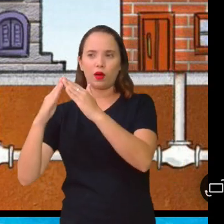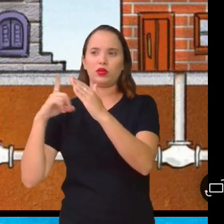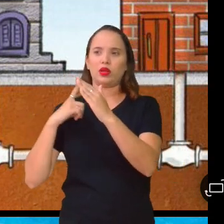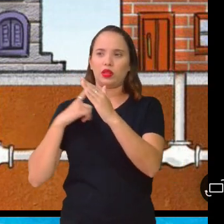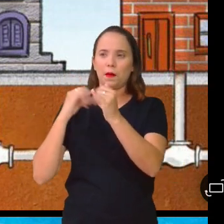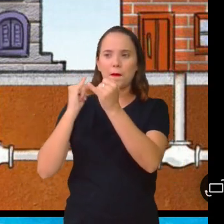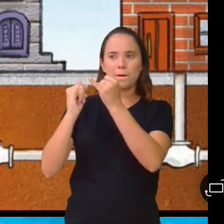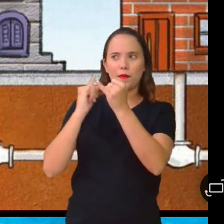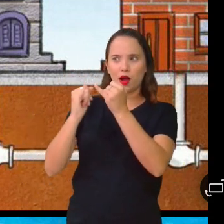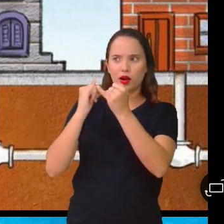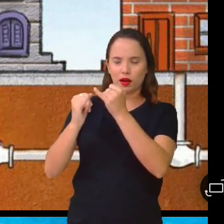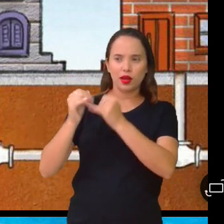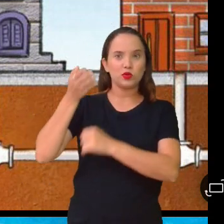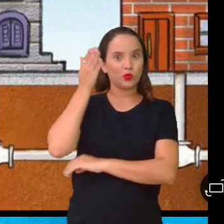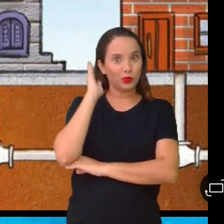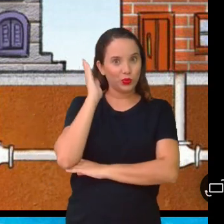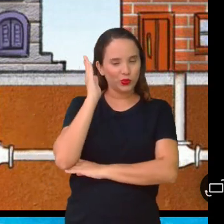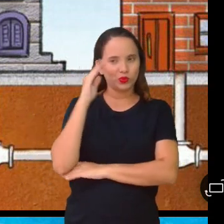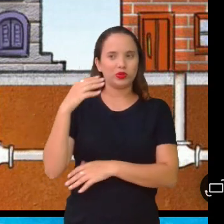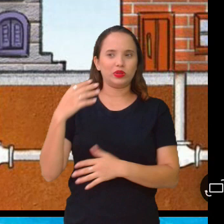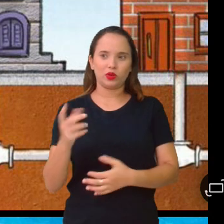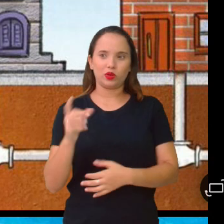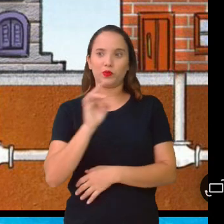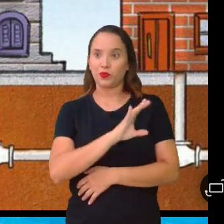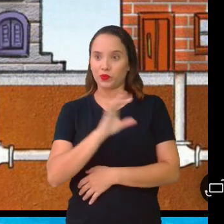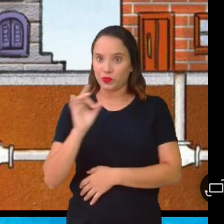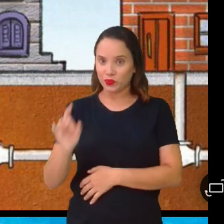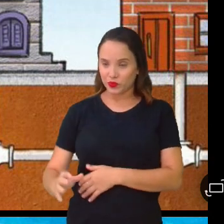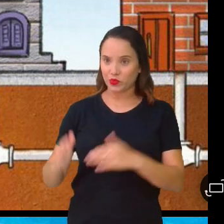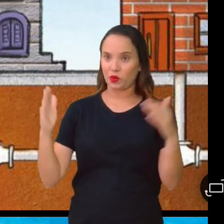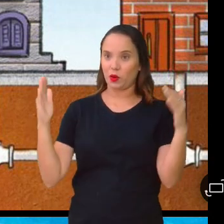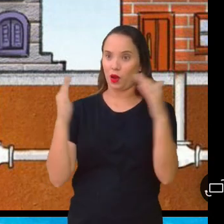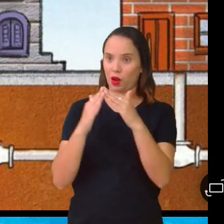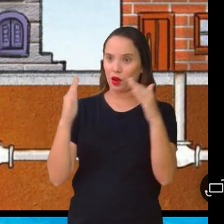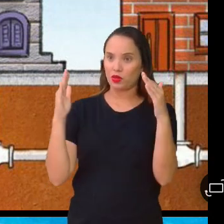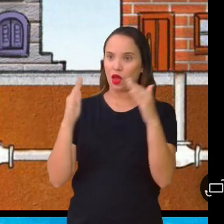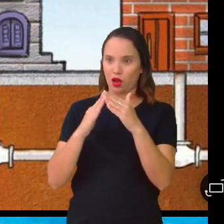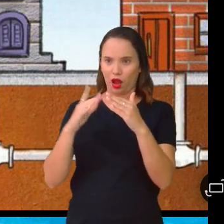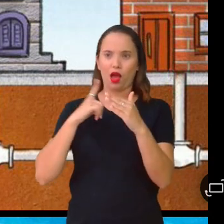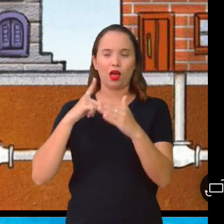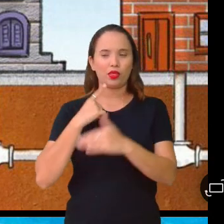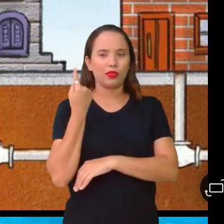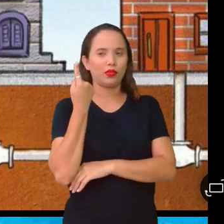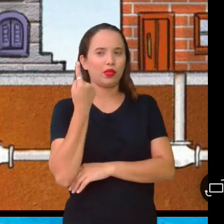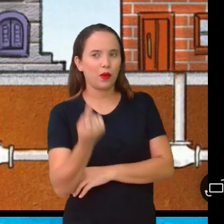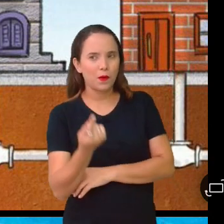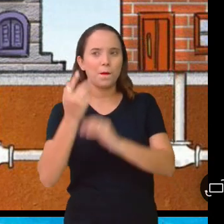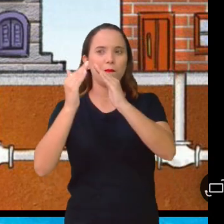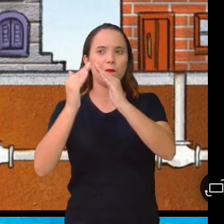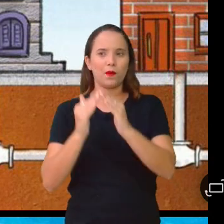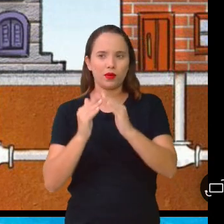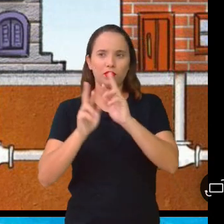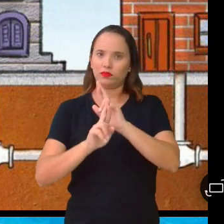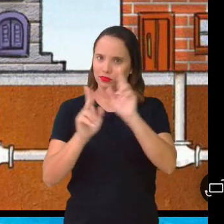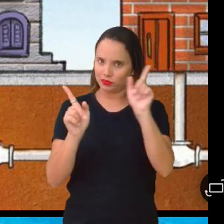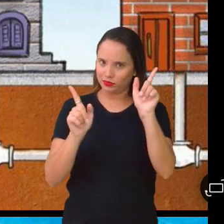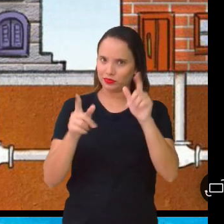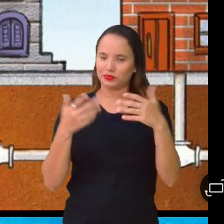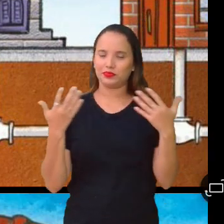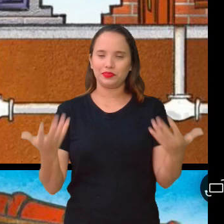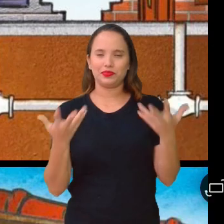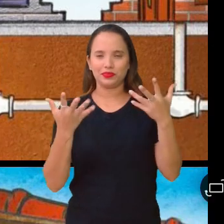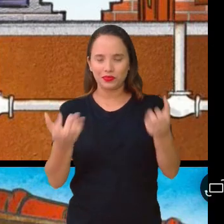Então, cada casa aí é de um morador diferente. Vamos ver aí o que